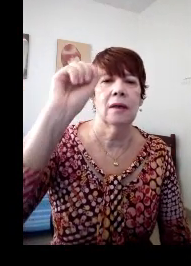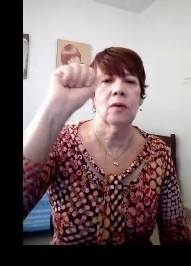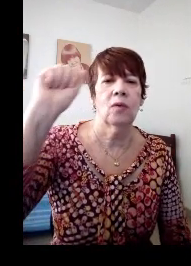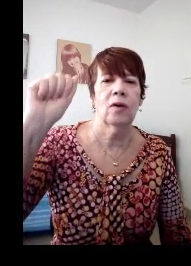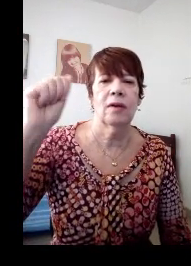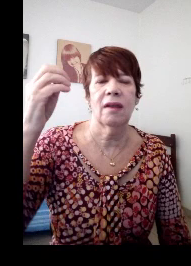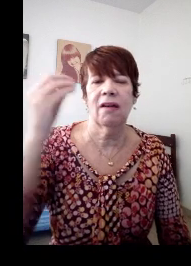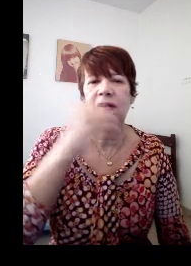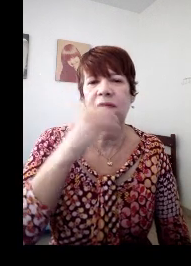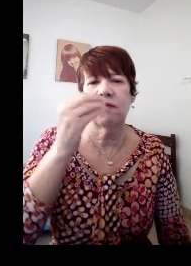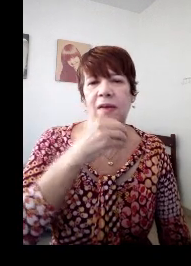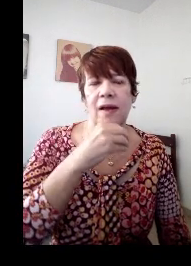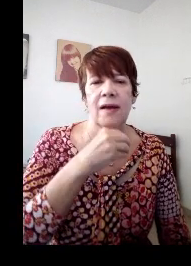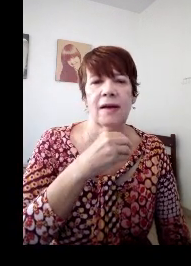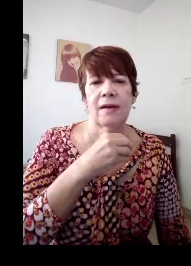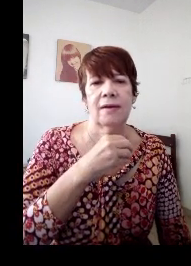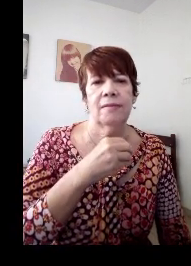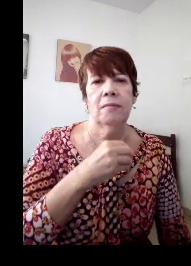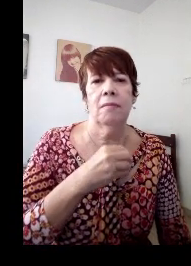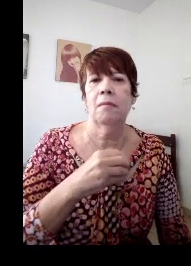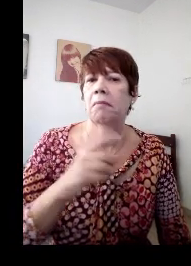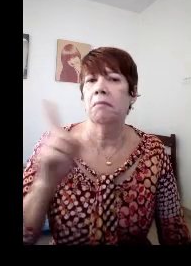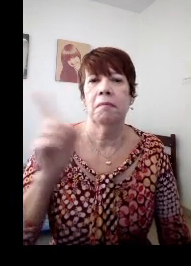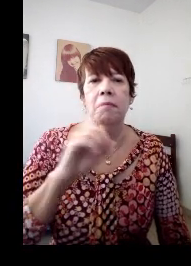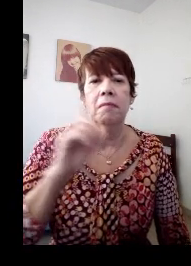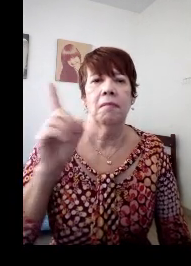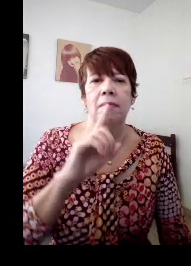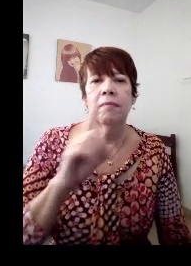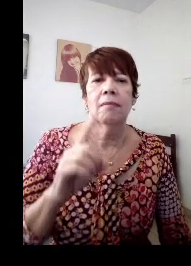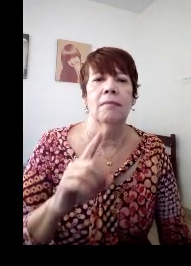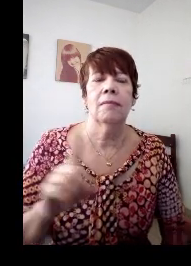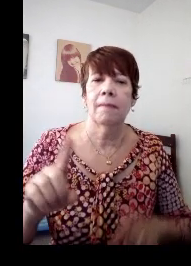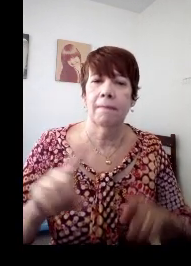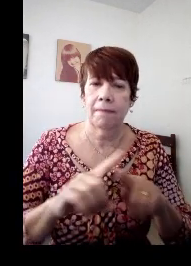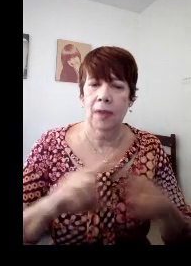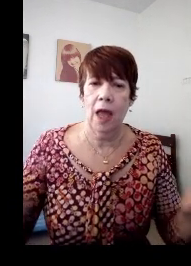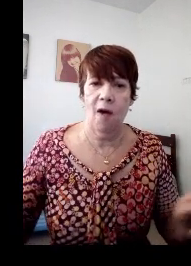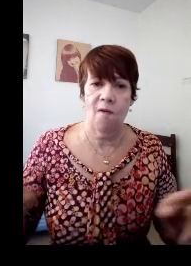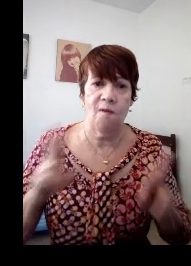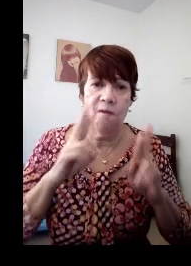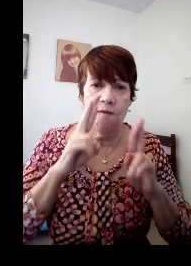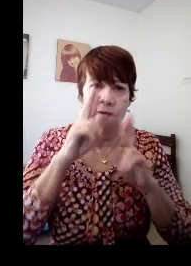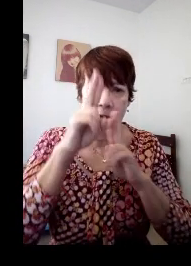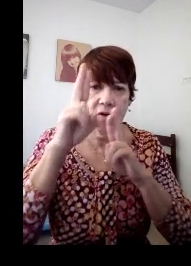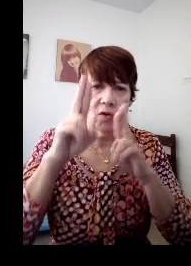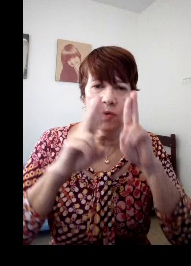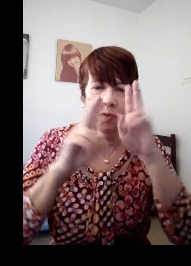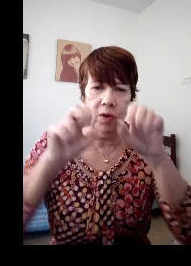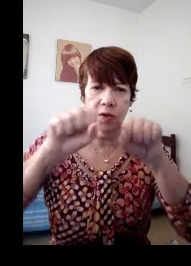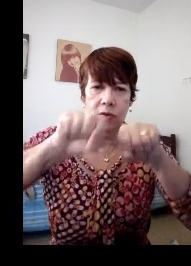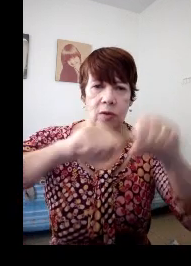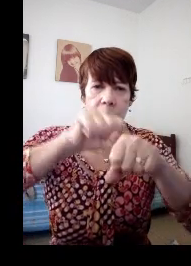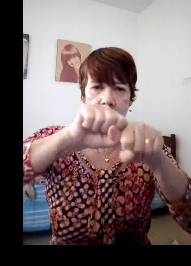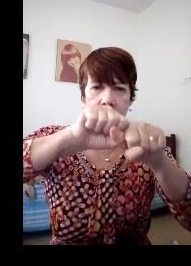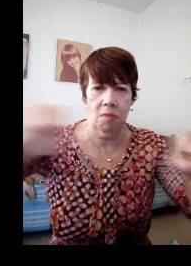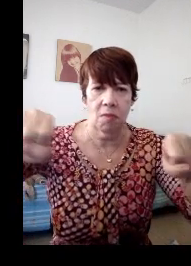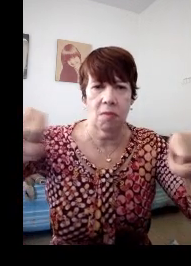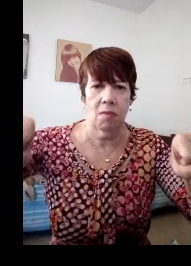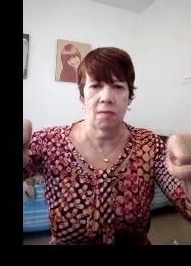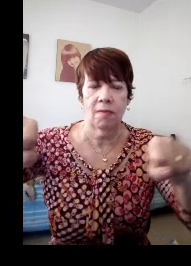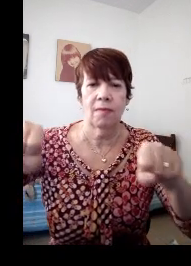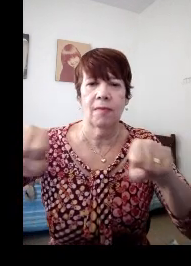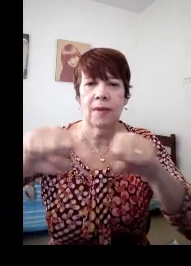Muito pequeno. Mas o sisal, ele é forte. Ele é forte. E